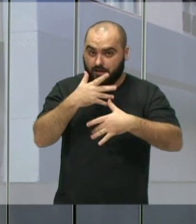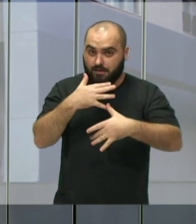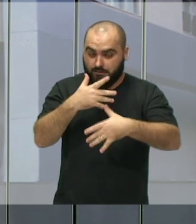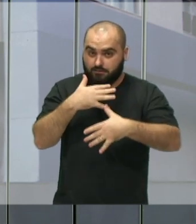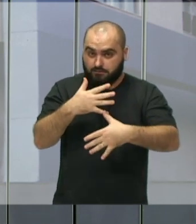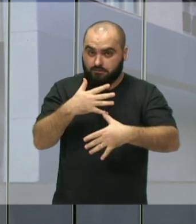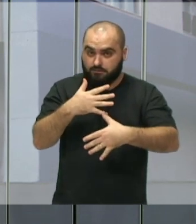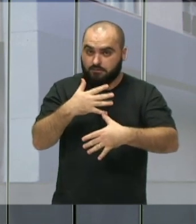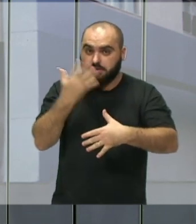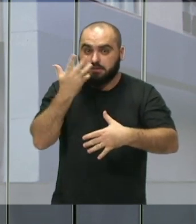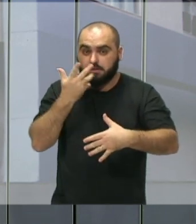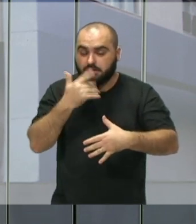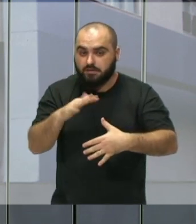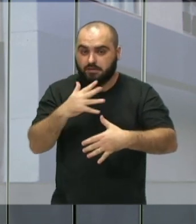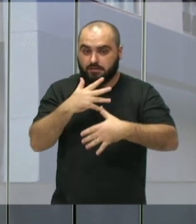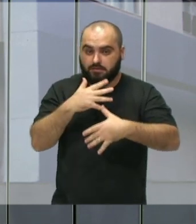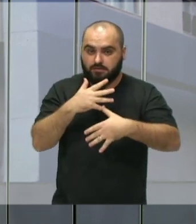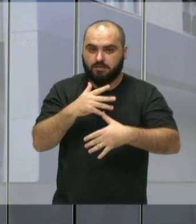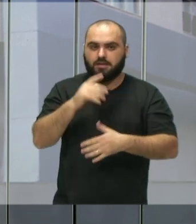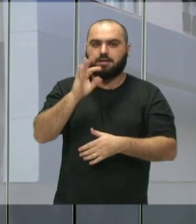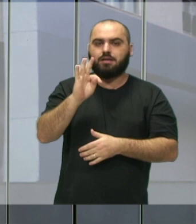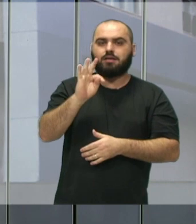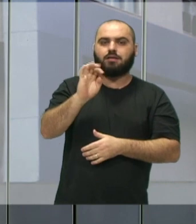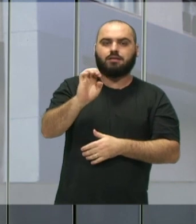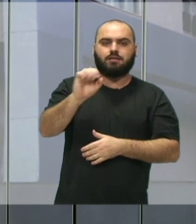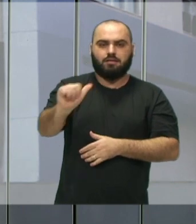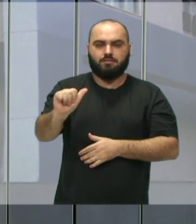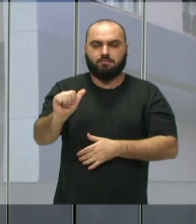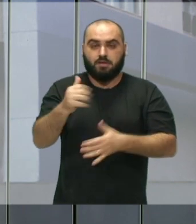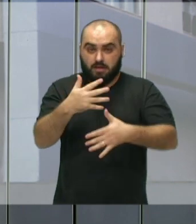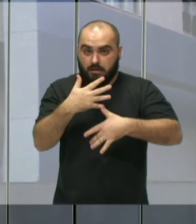autista, a criança que tem TEA, como a gente fala,